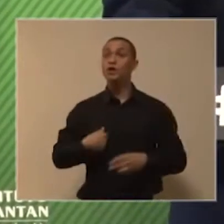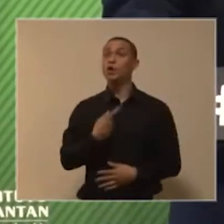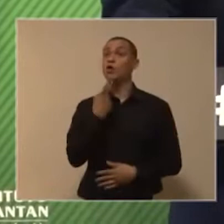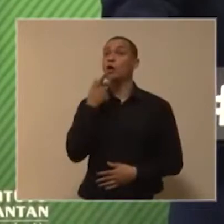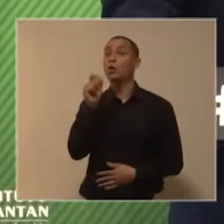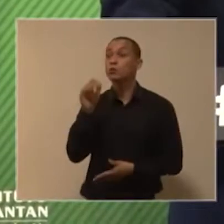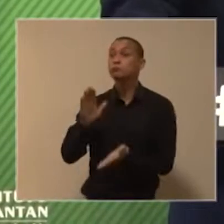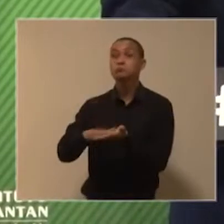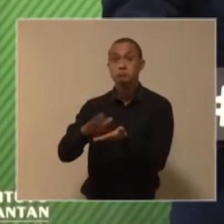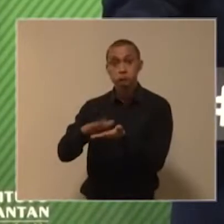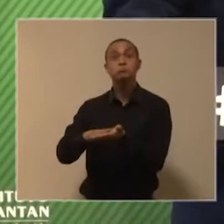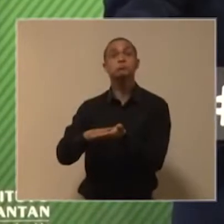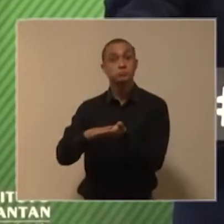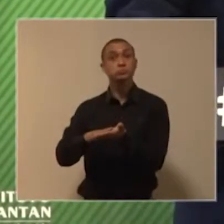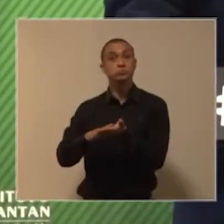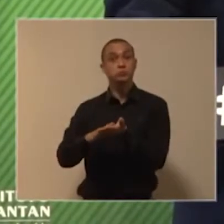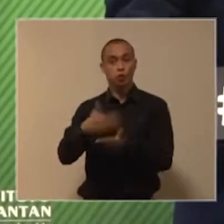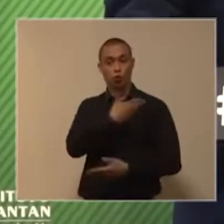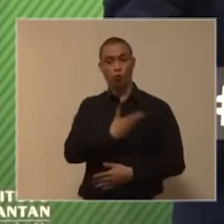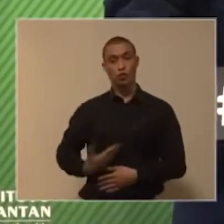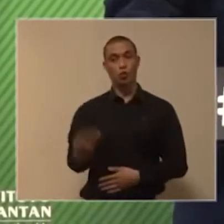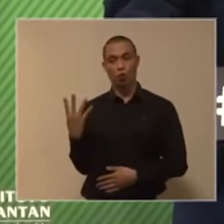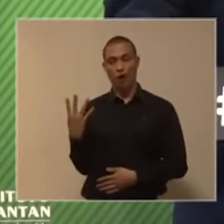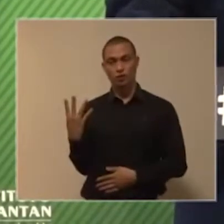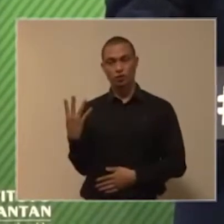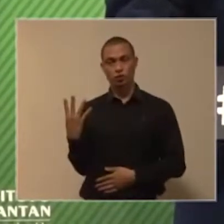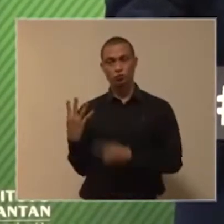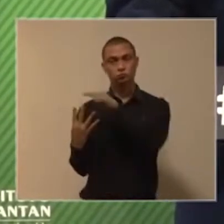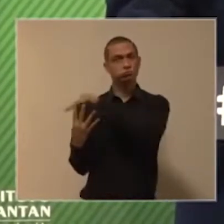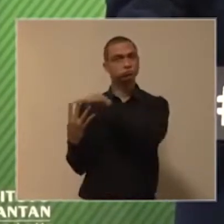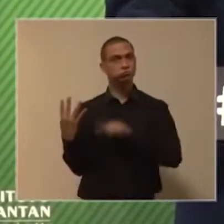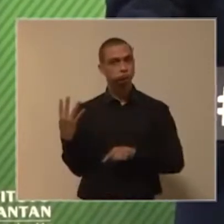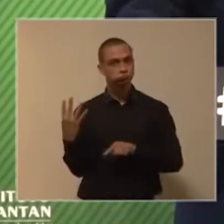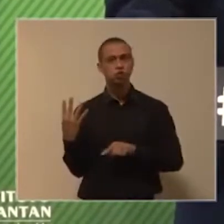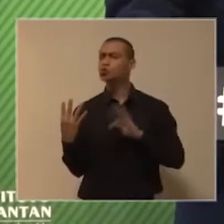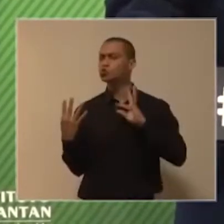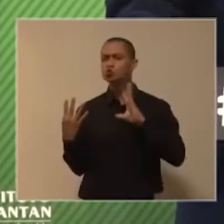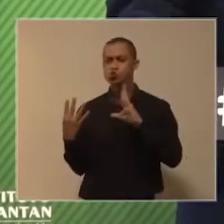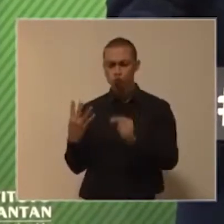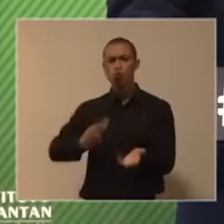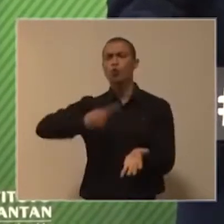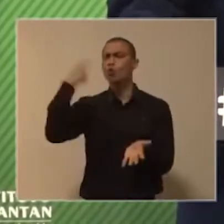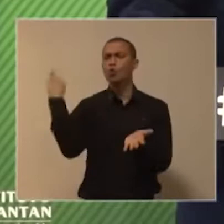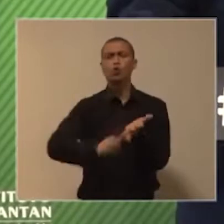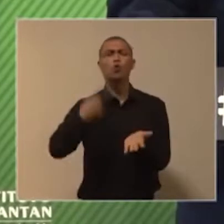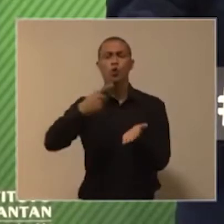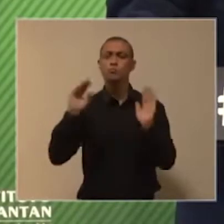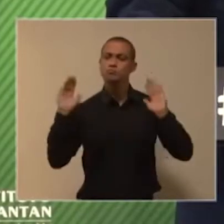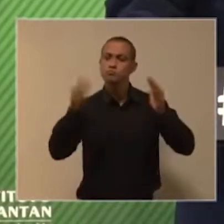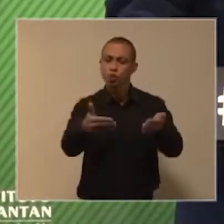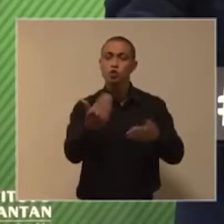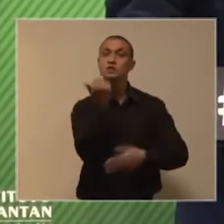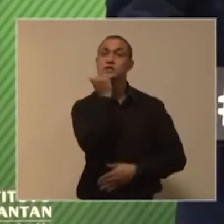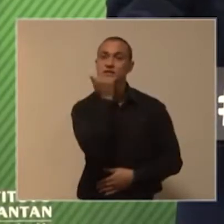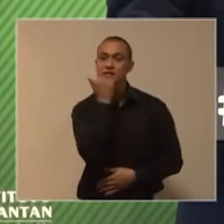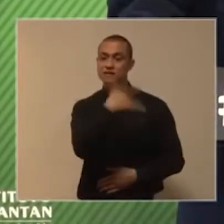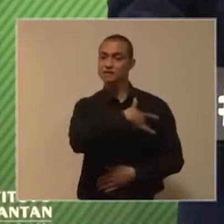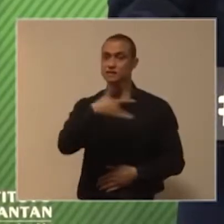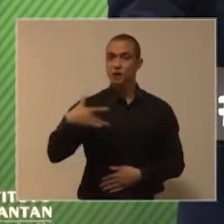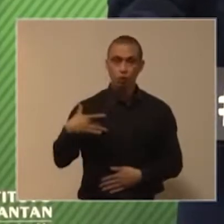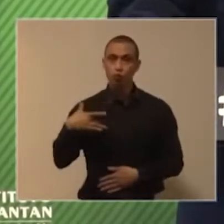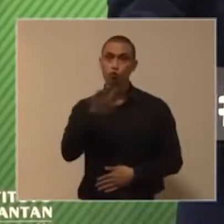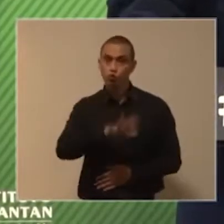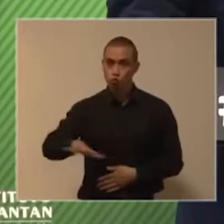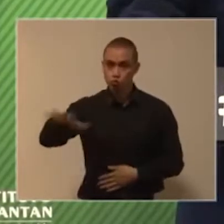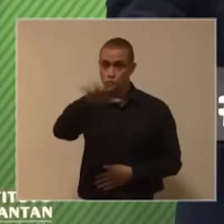exaltar aqui a posição dos quatro governadores que me antecederam todos aqui comprometidos consciência com a saúde e